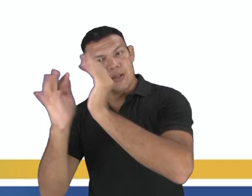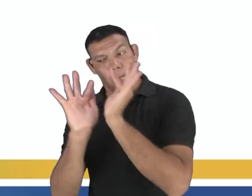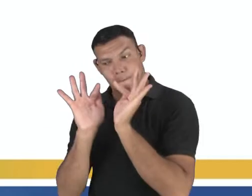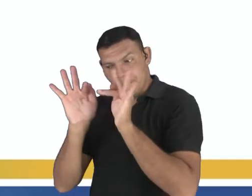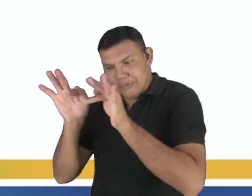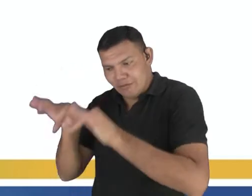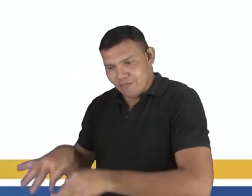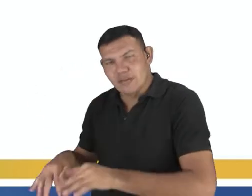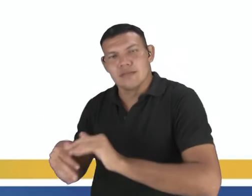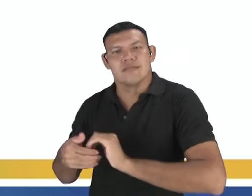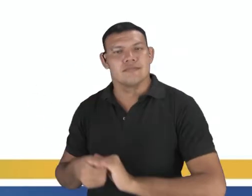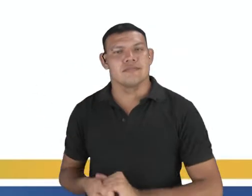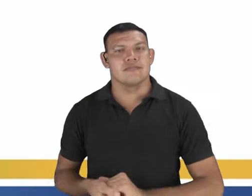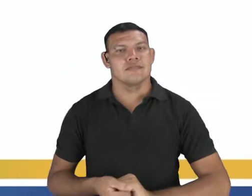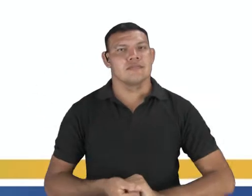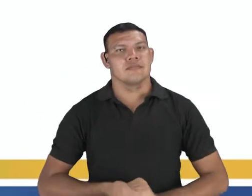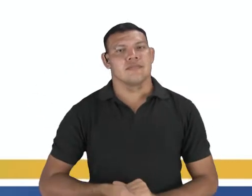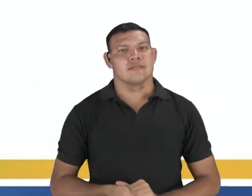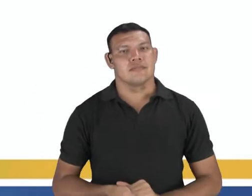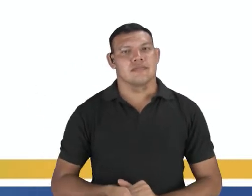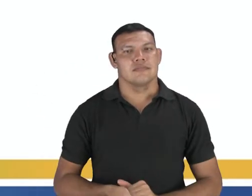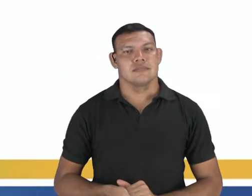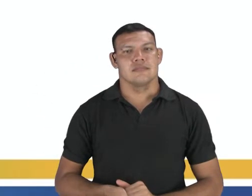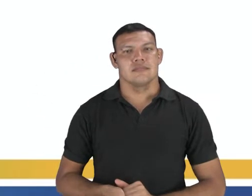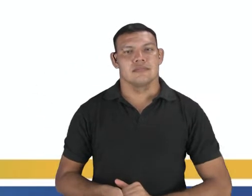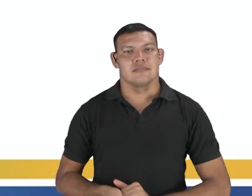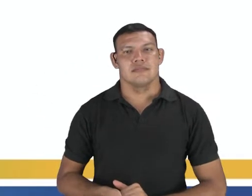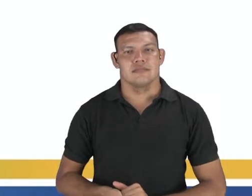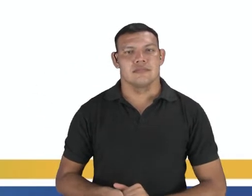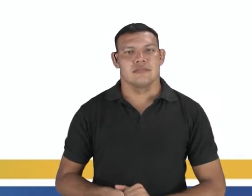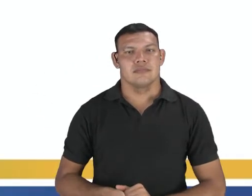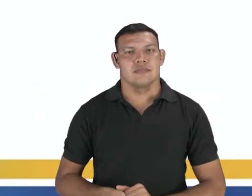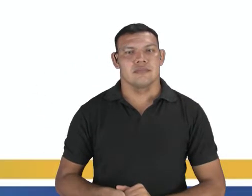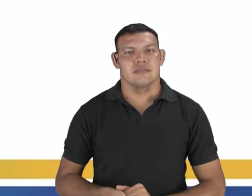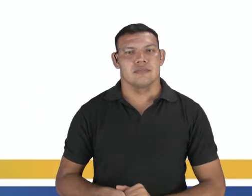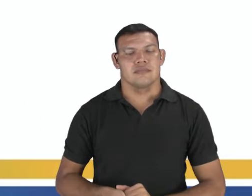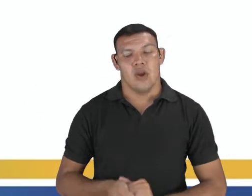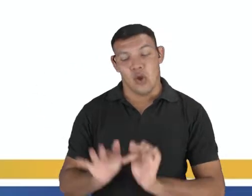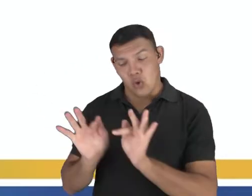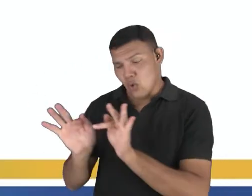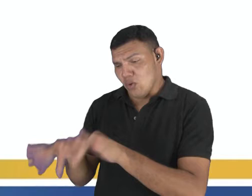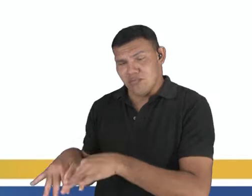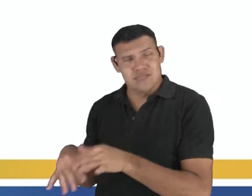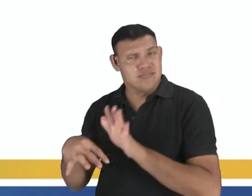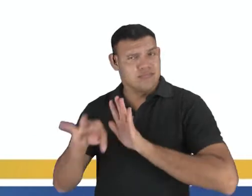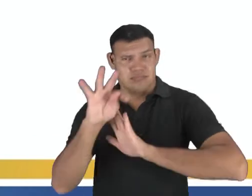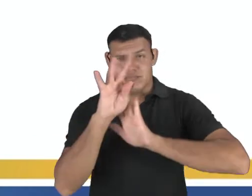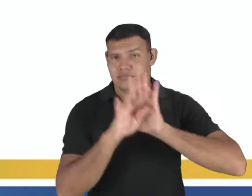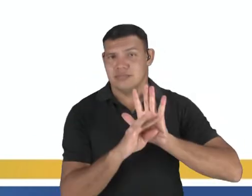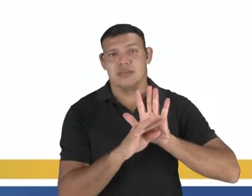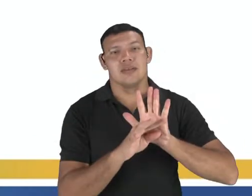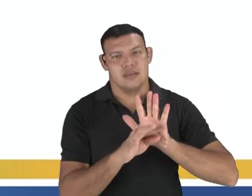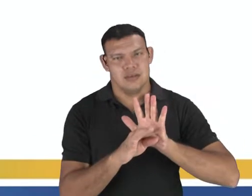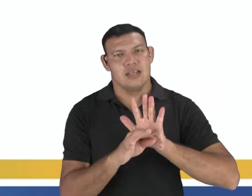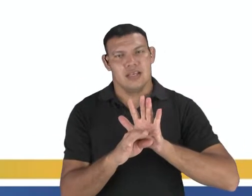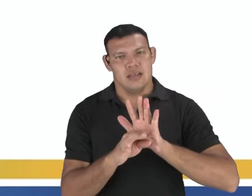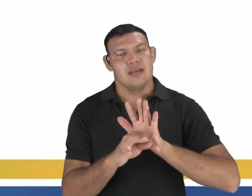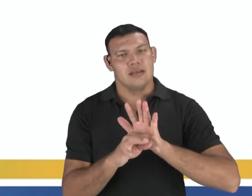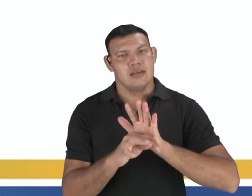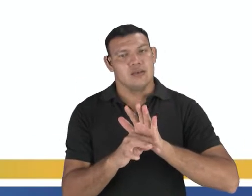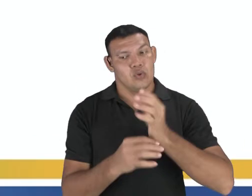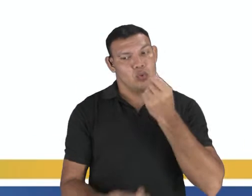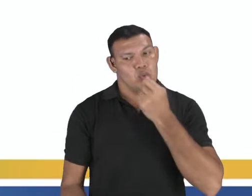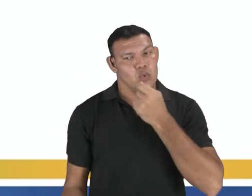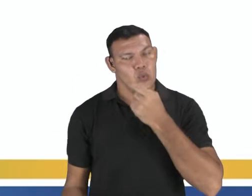desenvolvimento, e para terminar seu texto, temos o quê? A conclusão, que é a nossa parte final do texto, em que você retoma